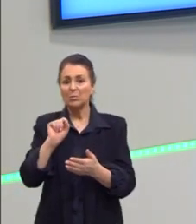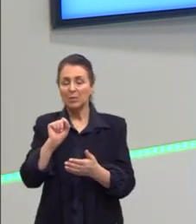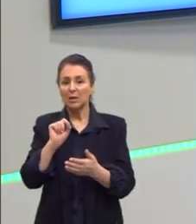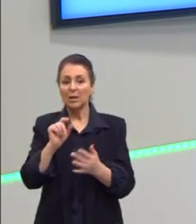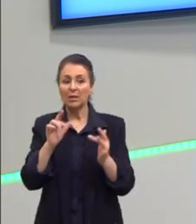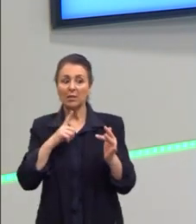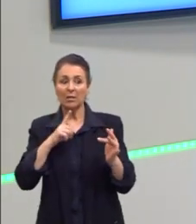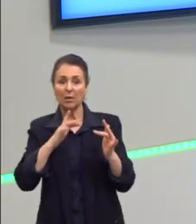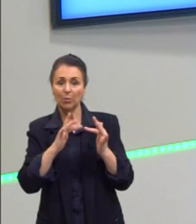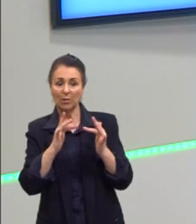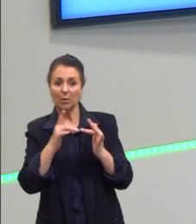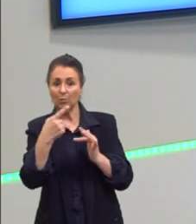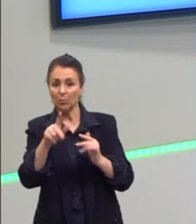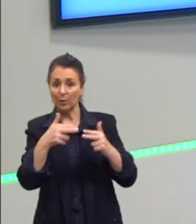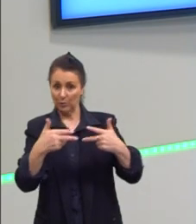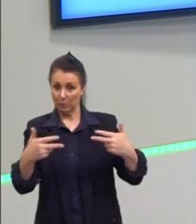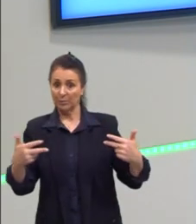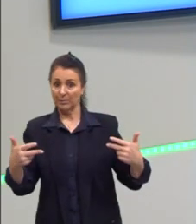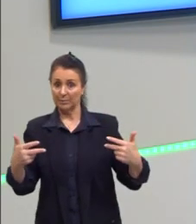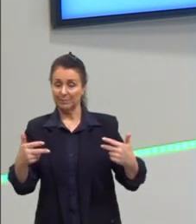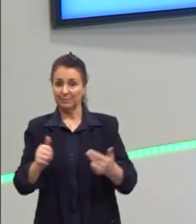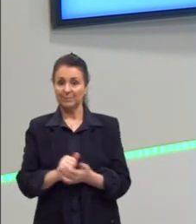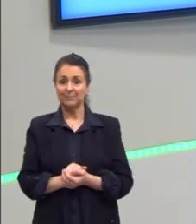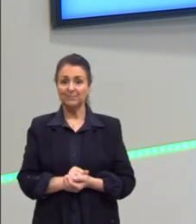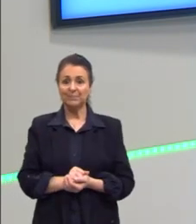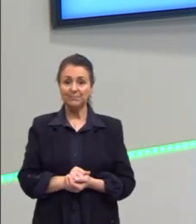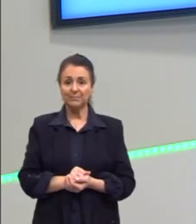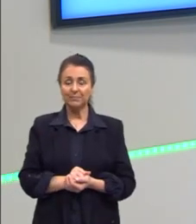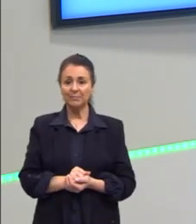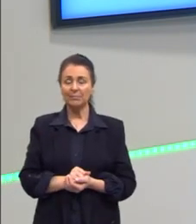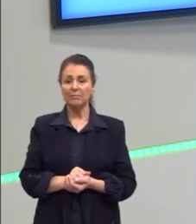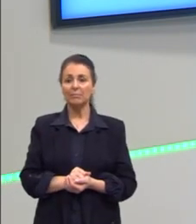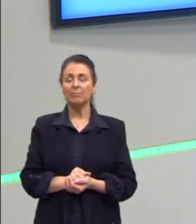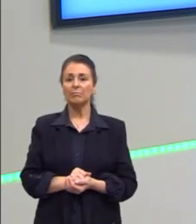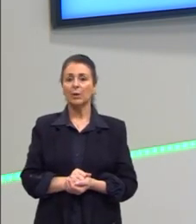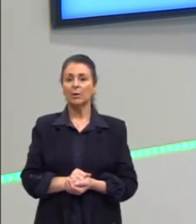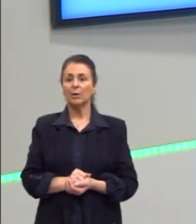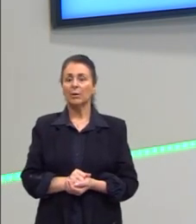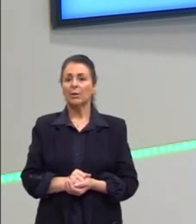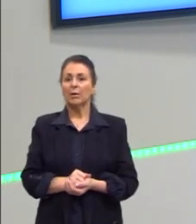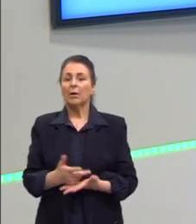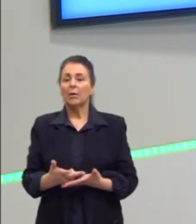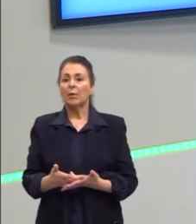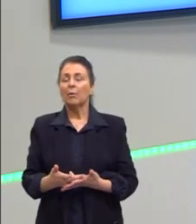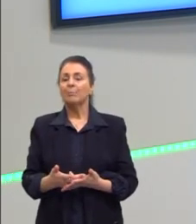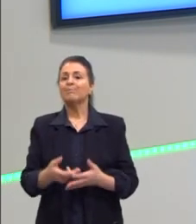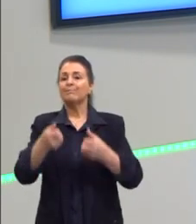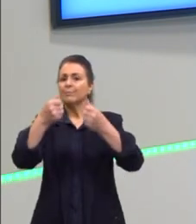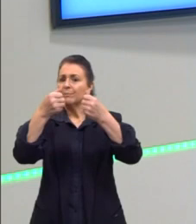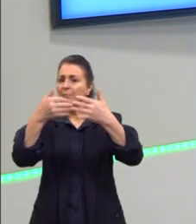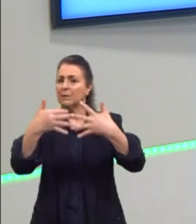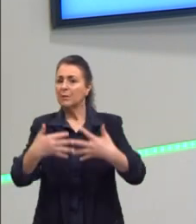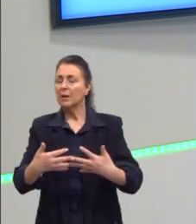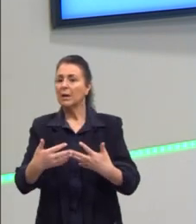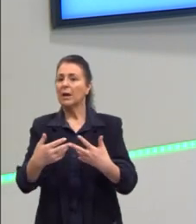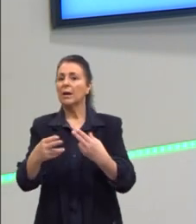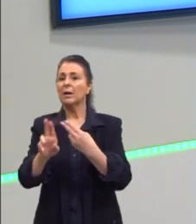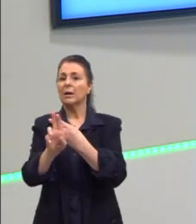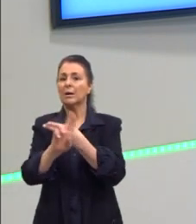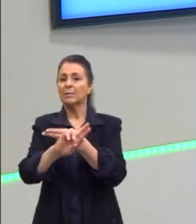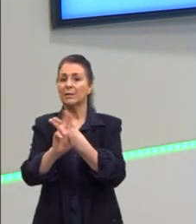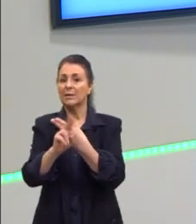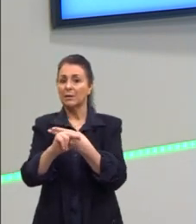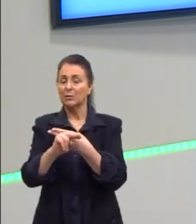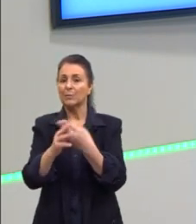entra em contato com ele é bom a gente não pode falar de radioatividade e não falar da